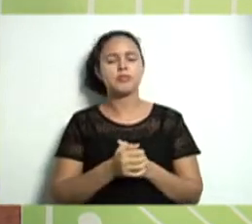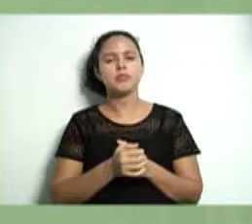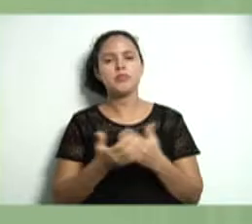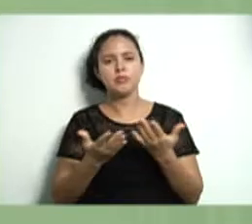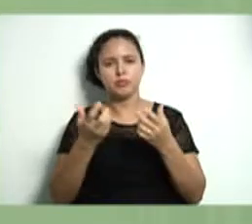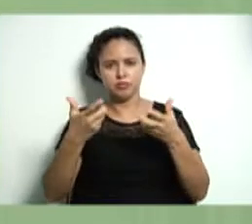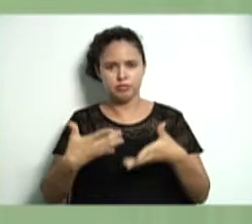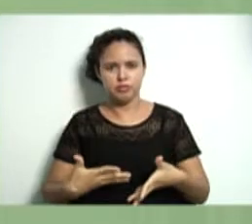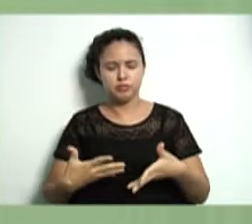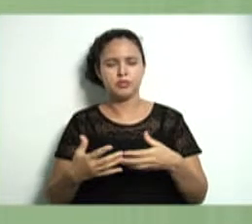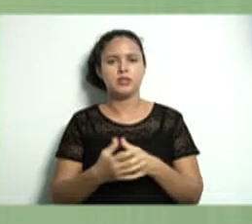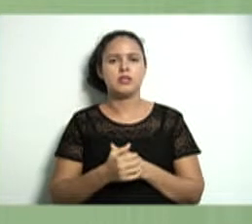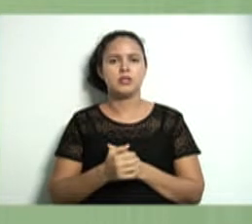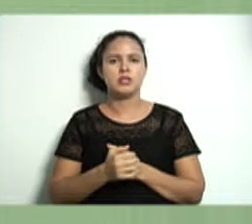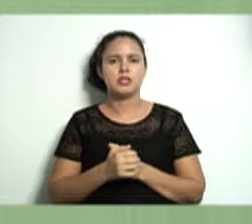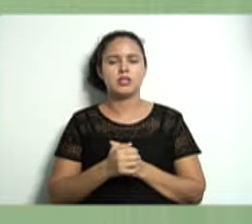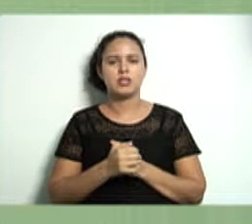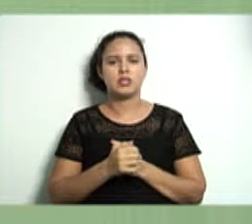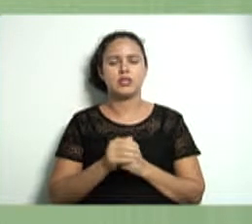né? Que